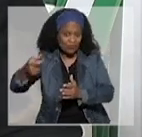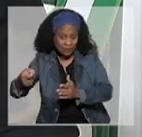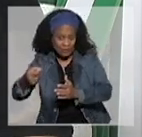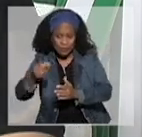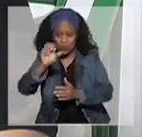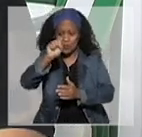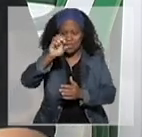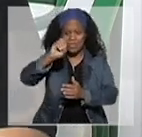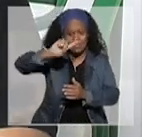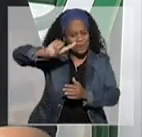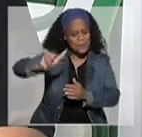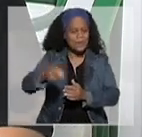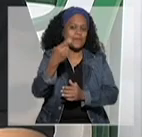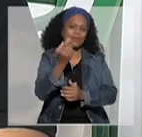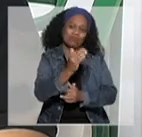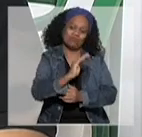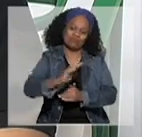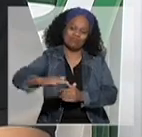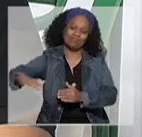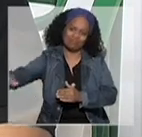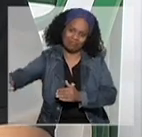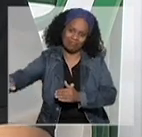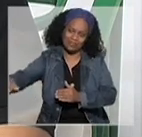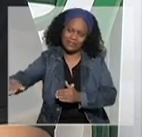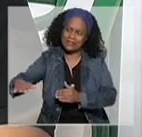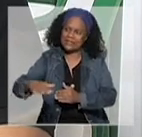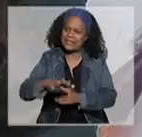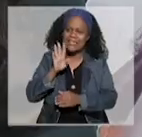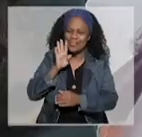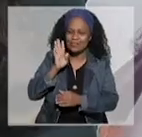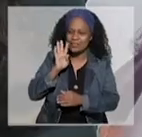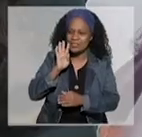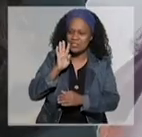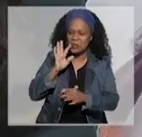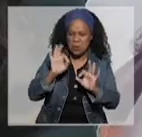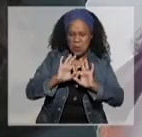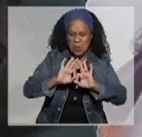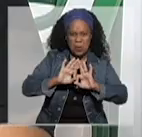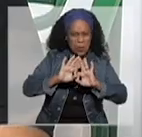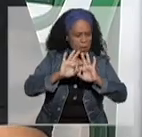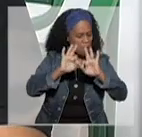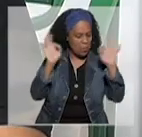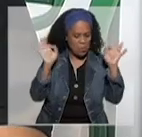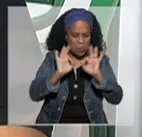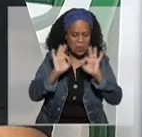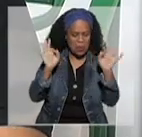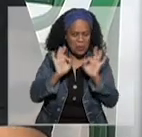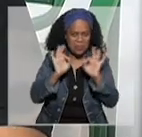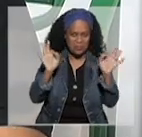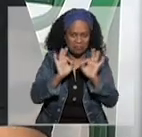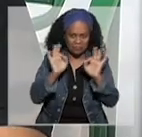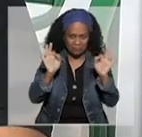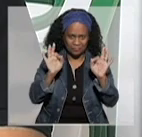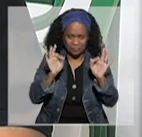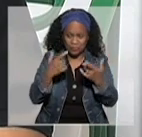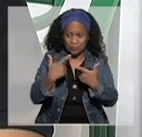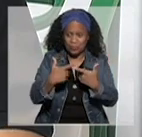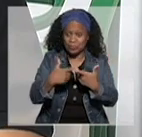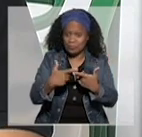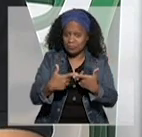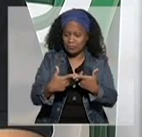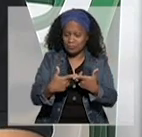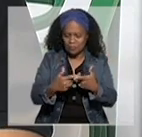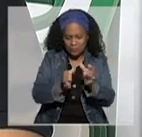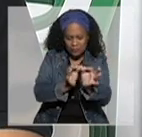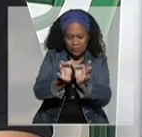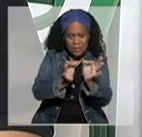2020 alcançando 80 mil crianças. Então, demais isso, é arrojado, fantástico. É algo que é